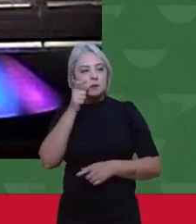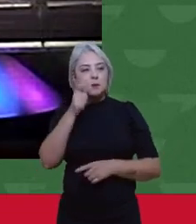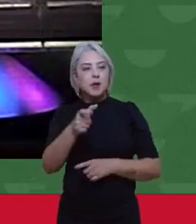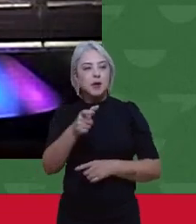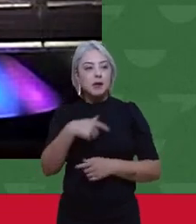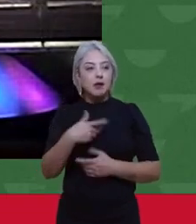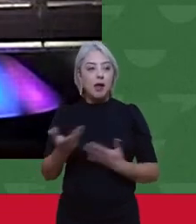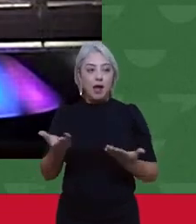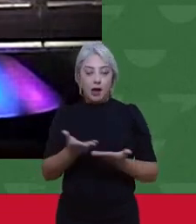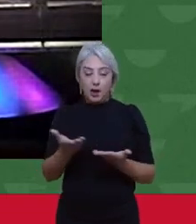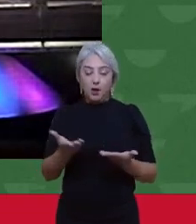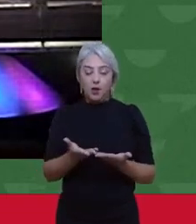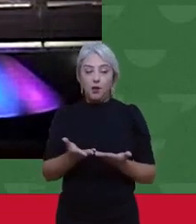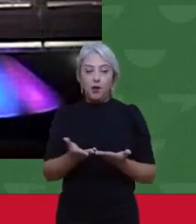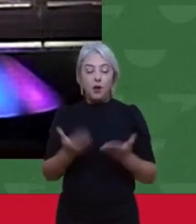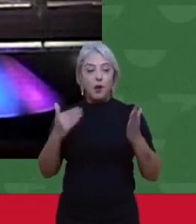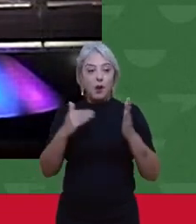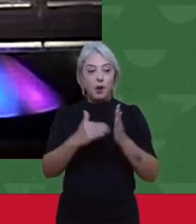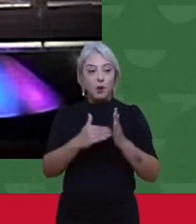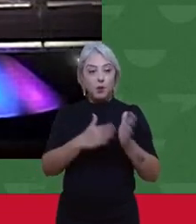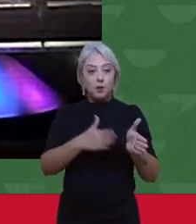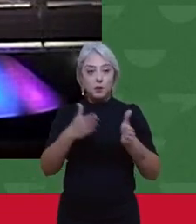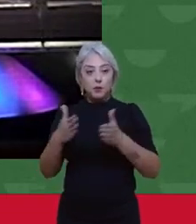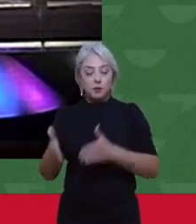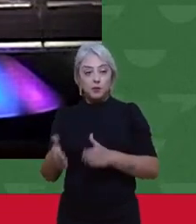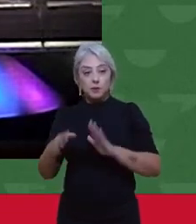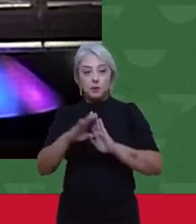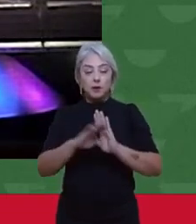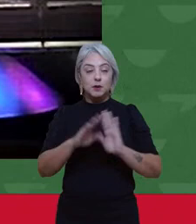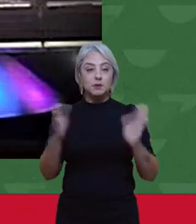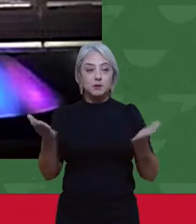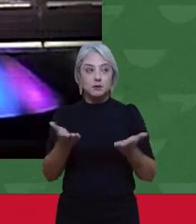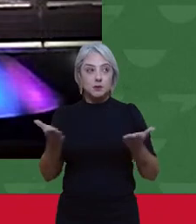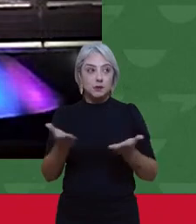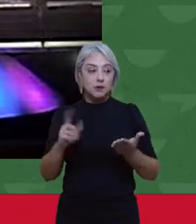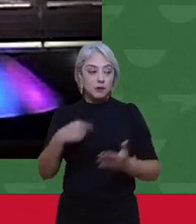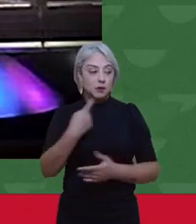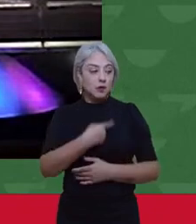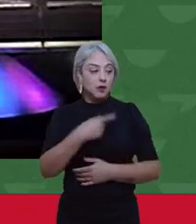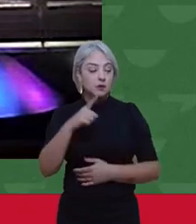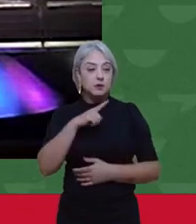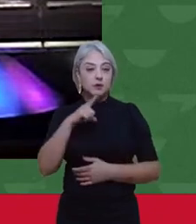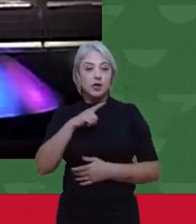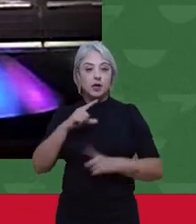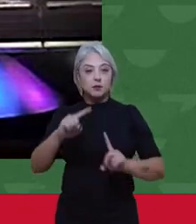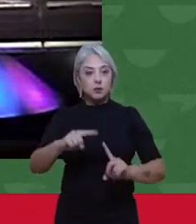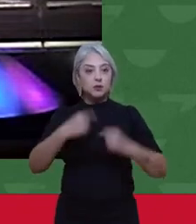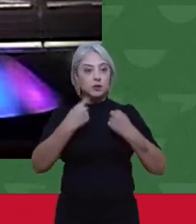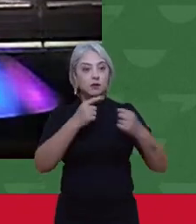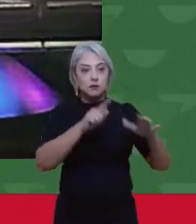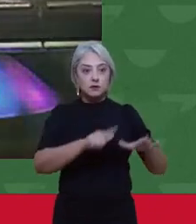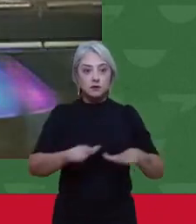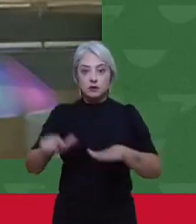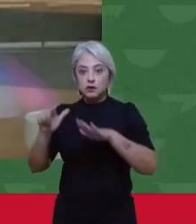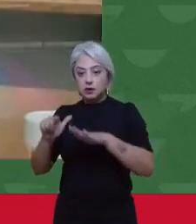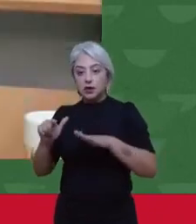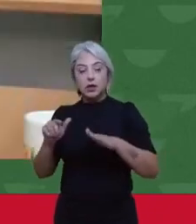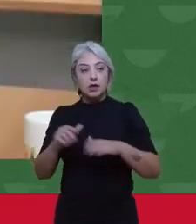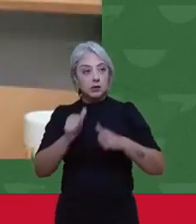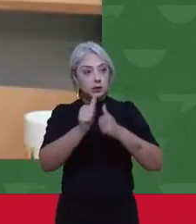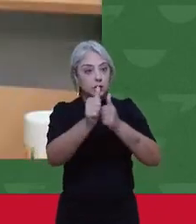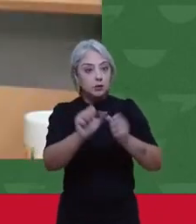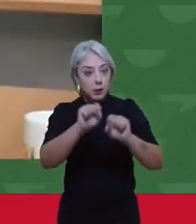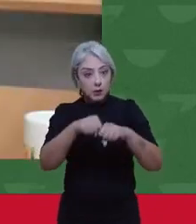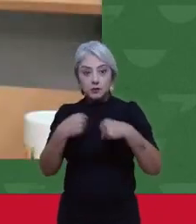E nós vamos então agora à última parte do nosso programa de hoje. Nós temos os desafios da semana, além de acompanhar